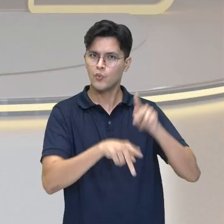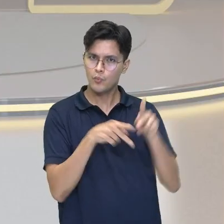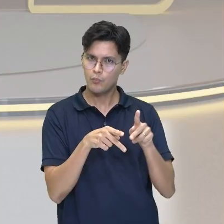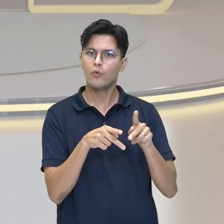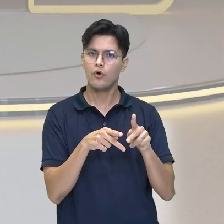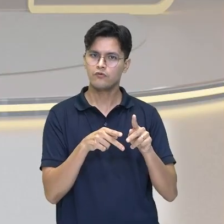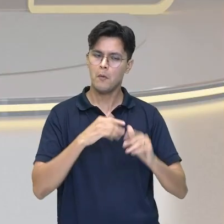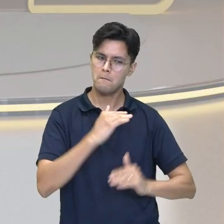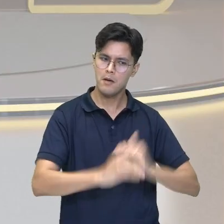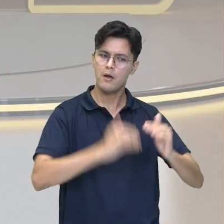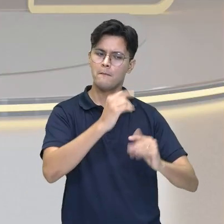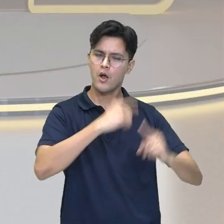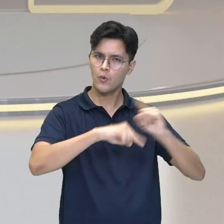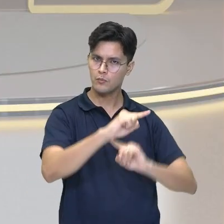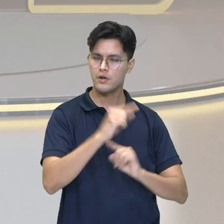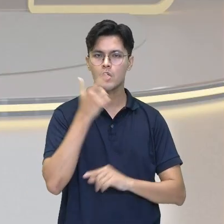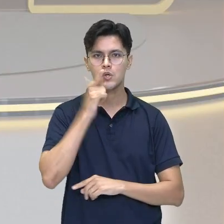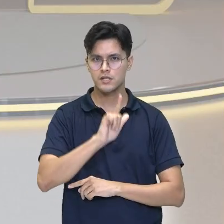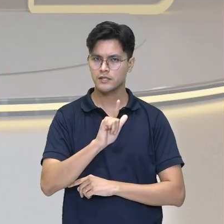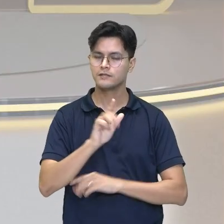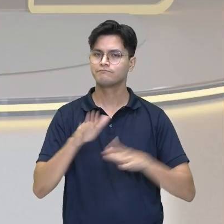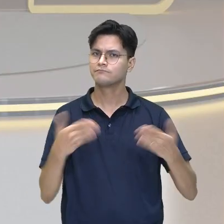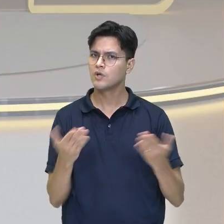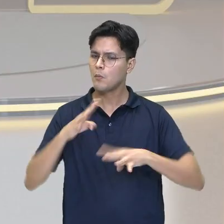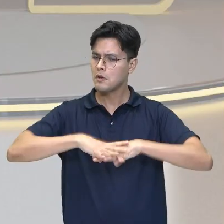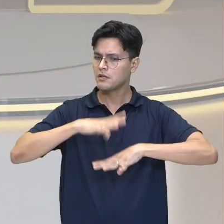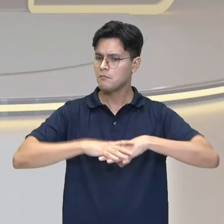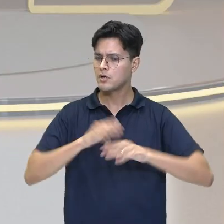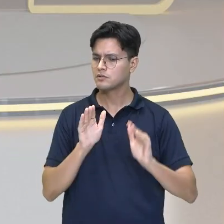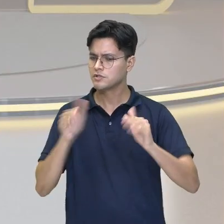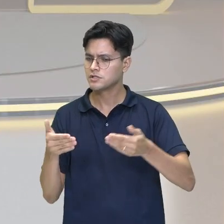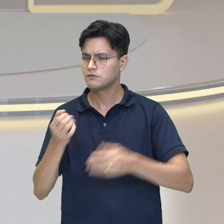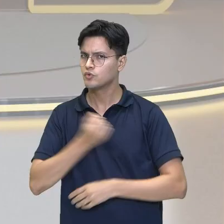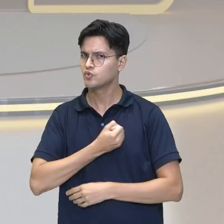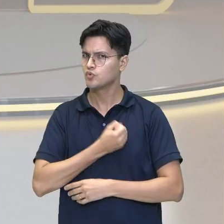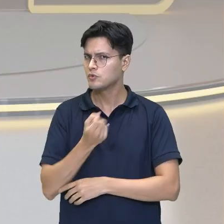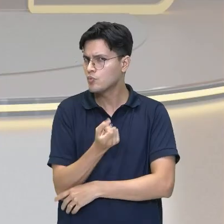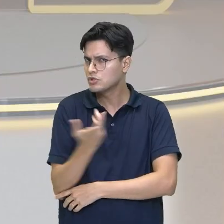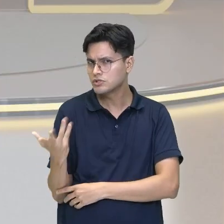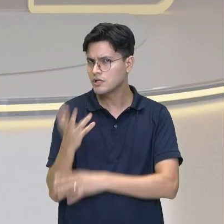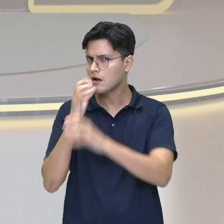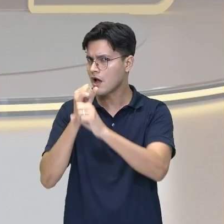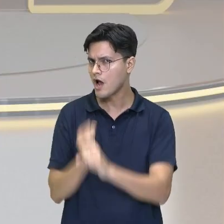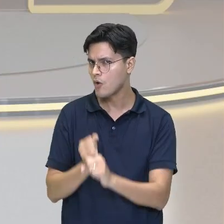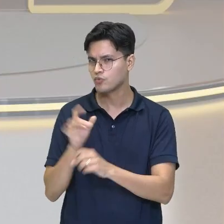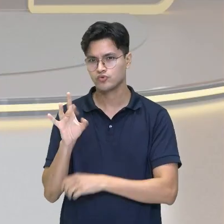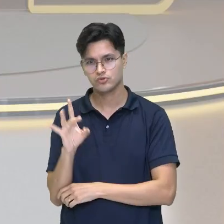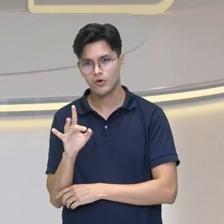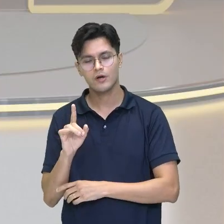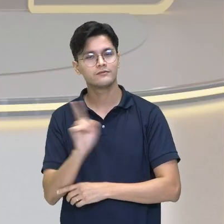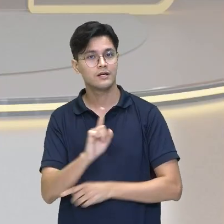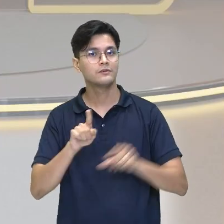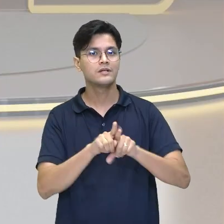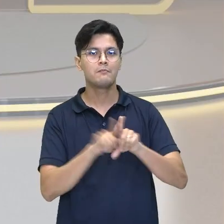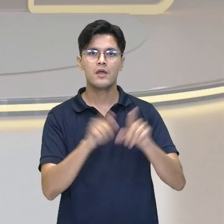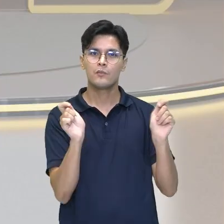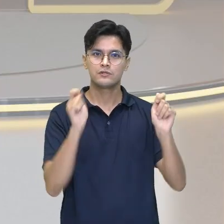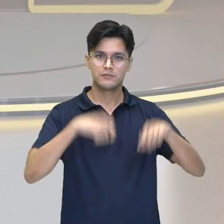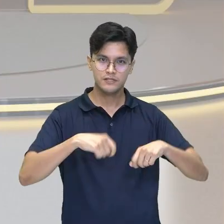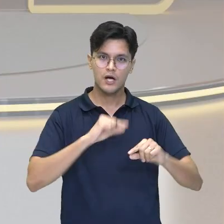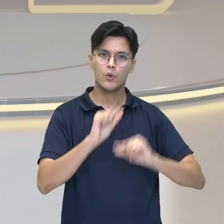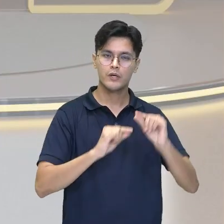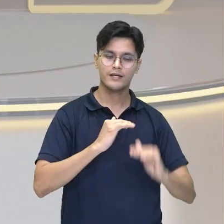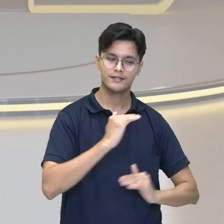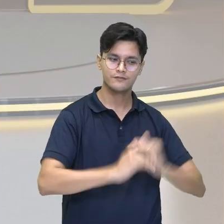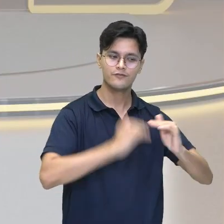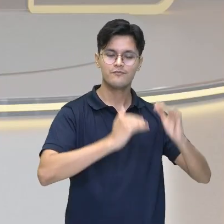matemática, portanto, não é apenas sobre números, tá? Mas é sobre a construção de um futuro mais justo e sustentável. Que lindo, não é, professor? Então, meus